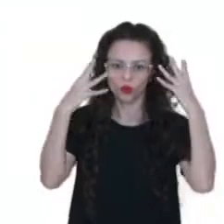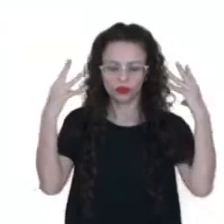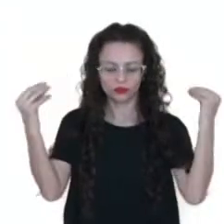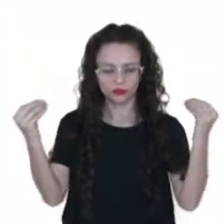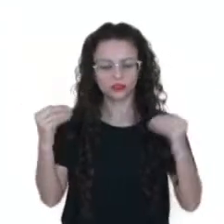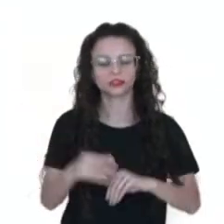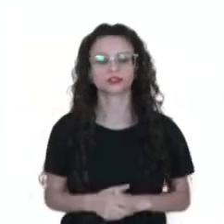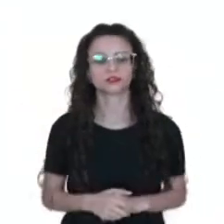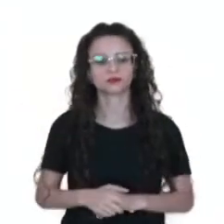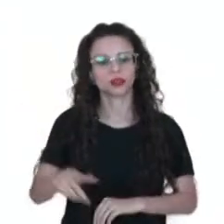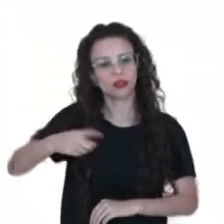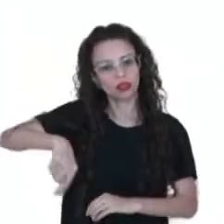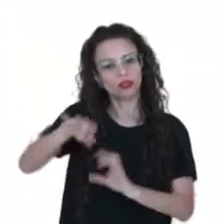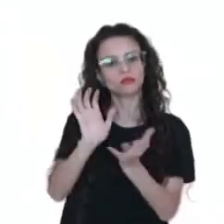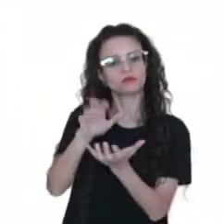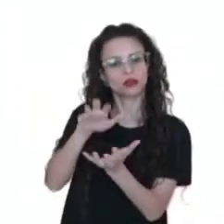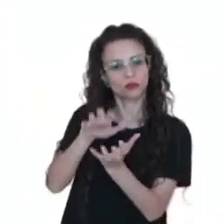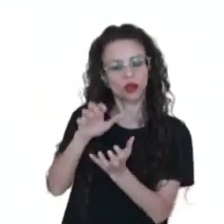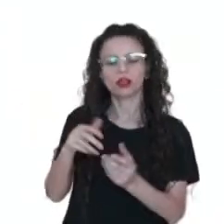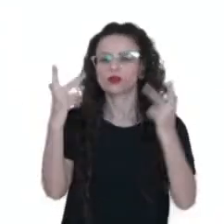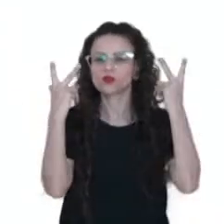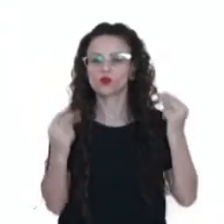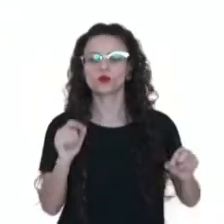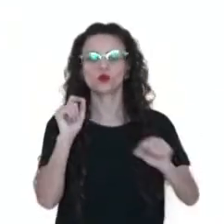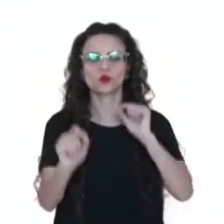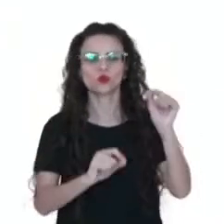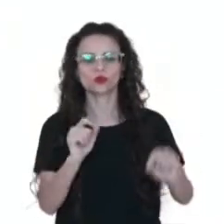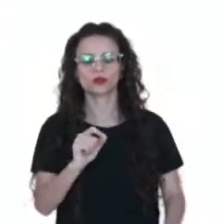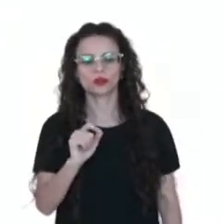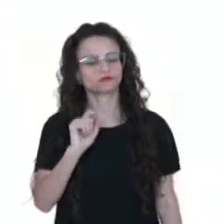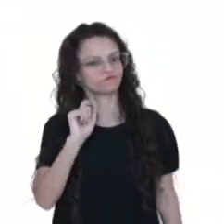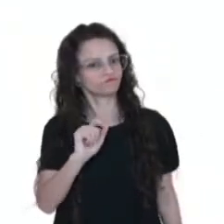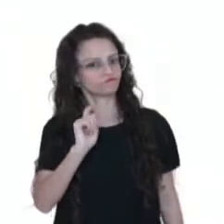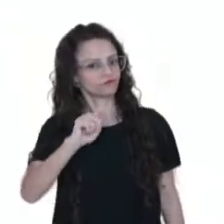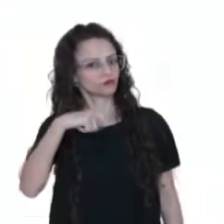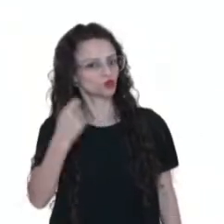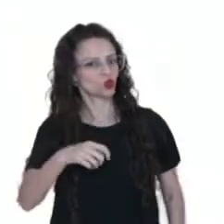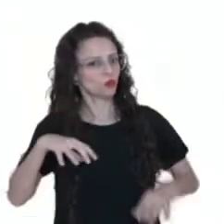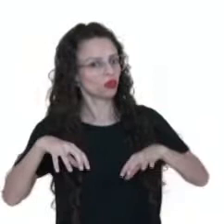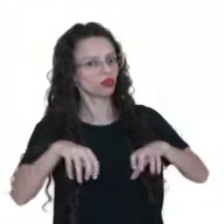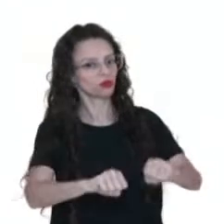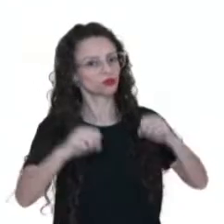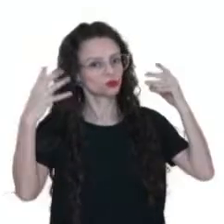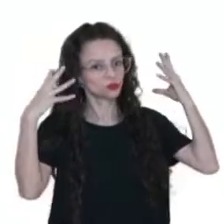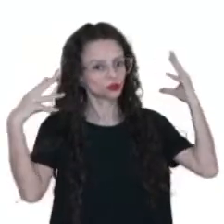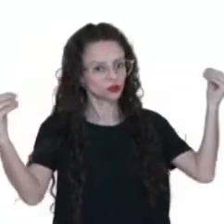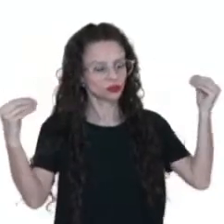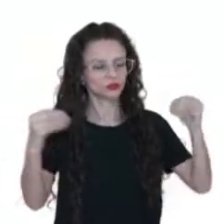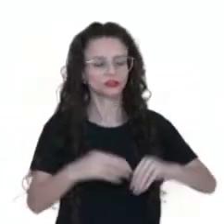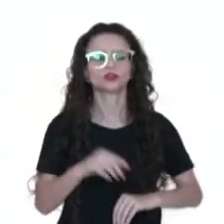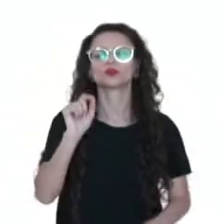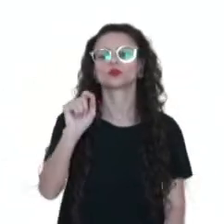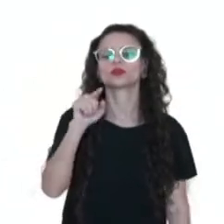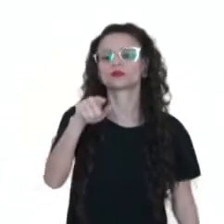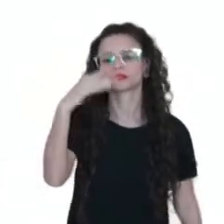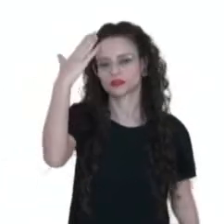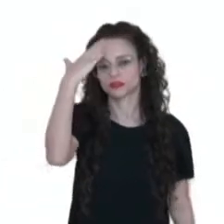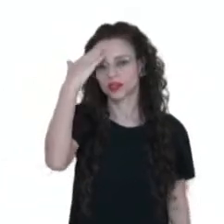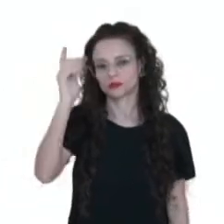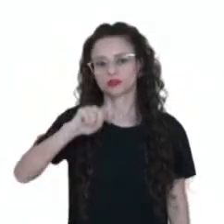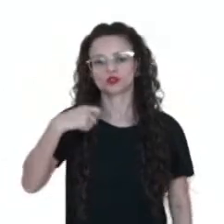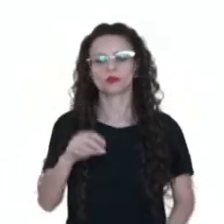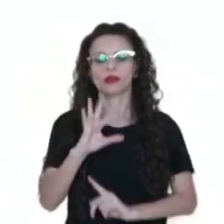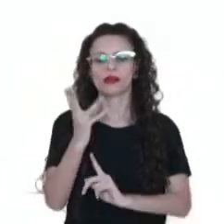Entre pernambucanos é comum a afeição e fantasia sobre domínio holandês. O que você sabe sobre a arte e